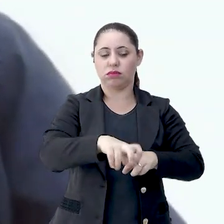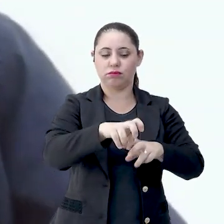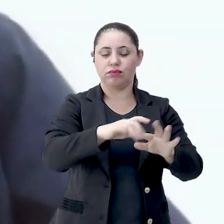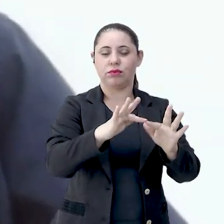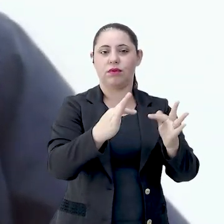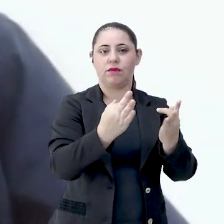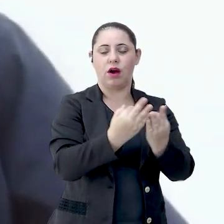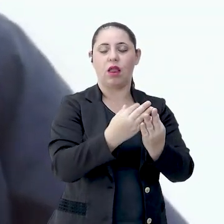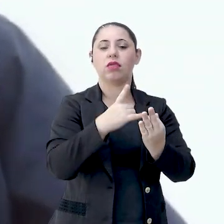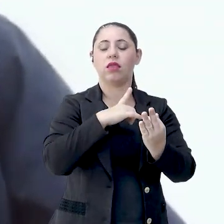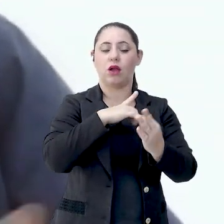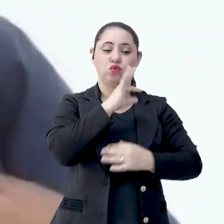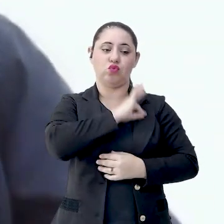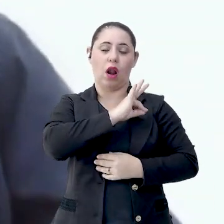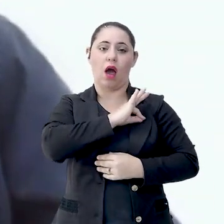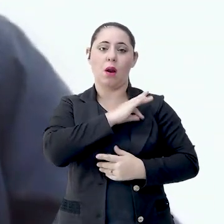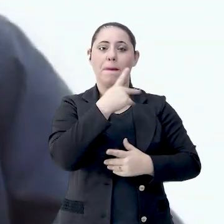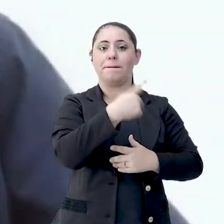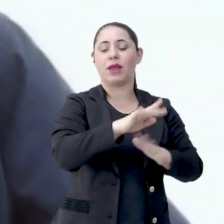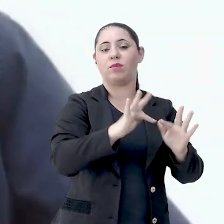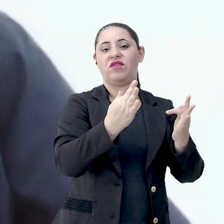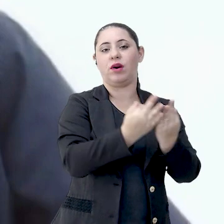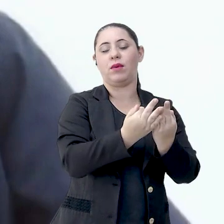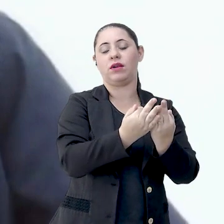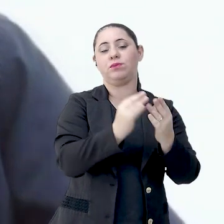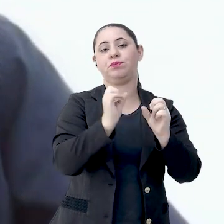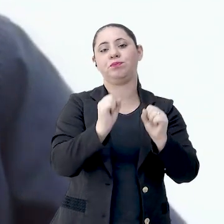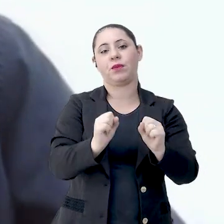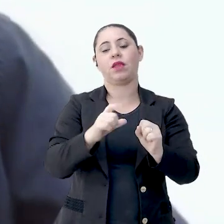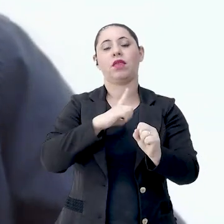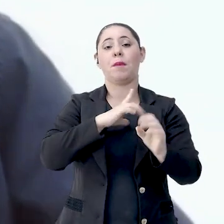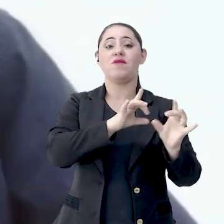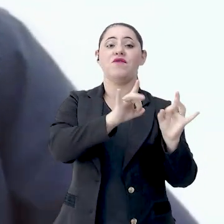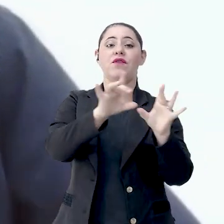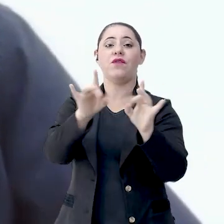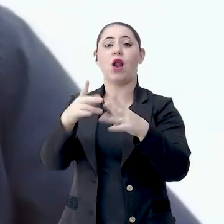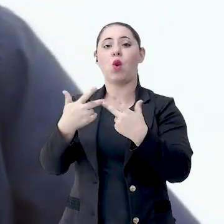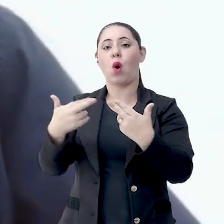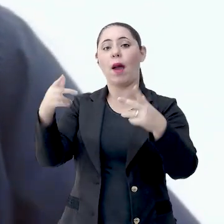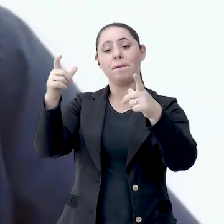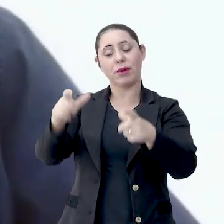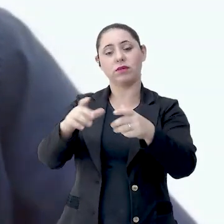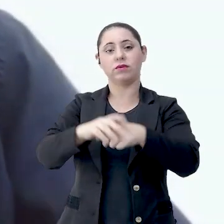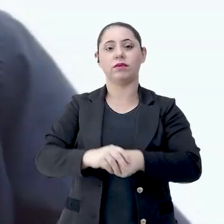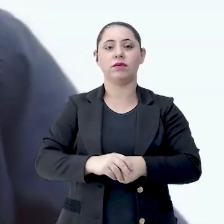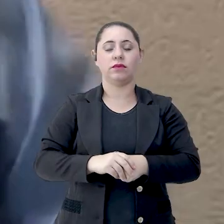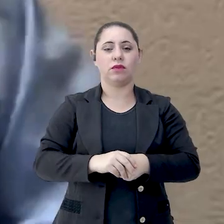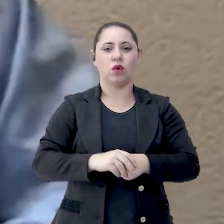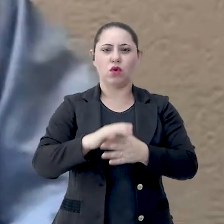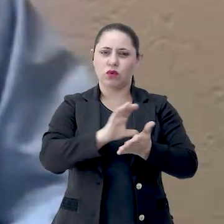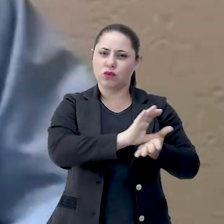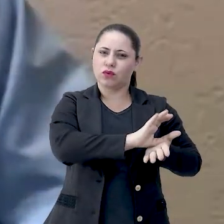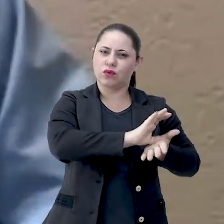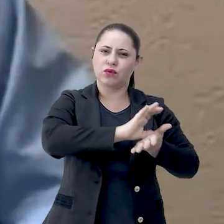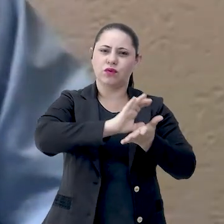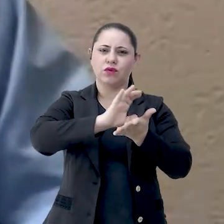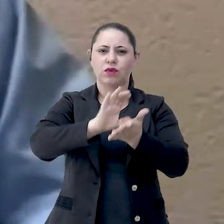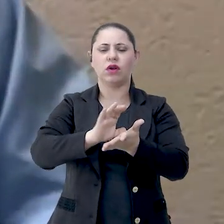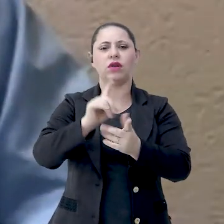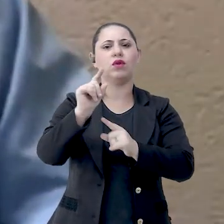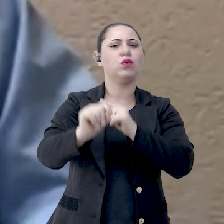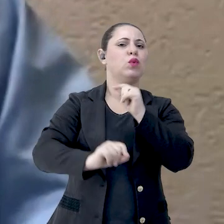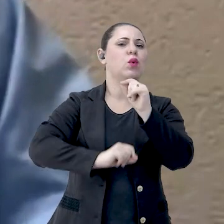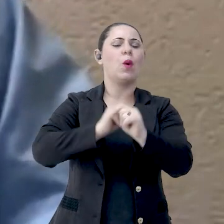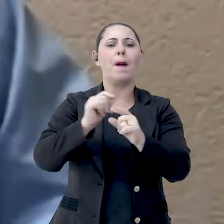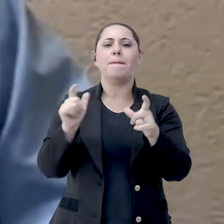seu município através da agricultura familiar, gerando a renda e, consequentemente, a possibilidade de venda desses produtos locais. Voltam os outros investimentos,